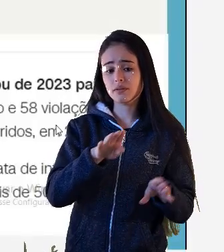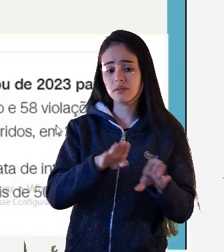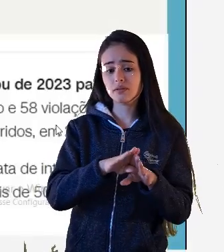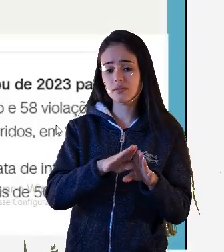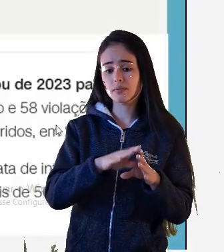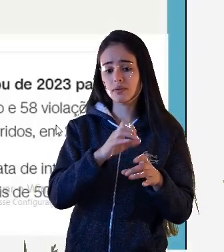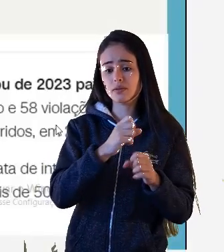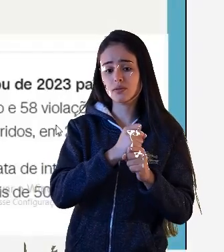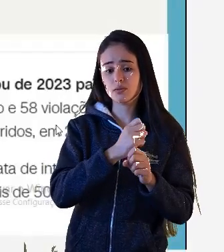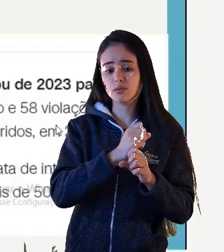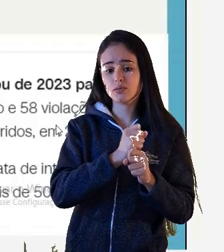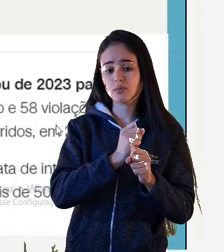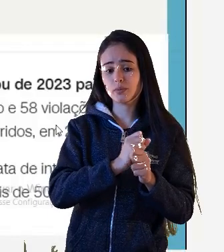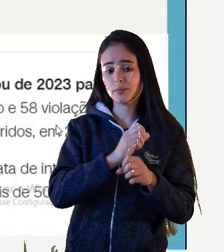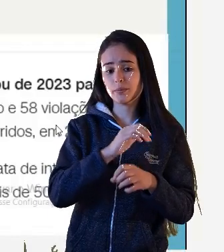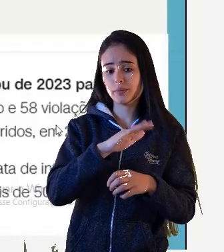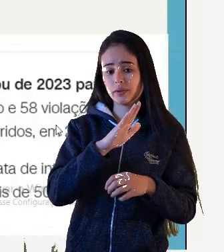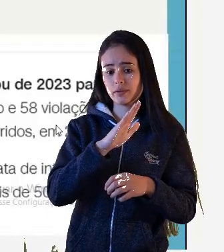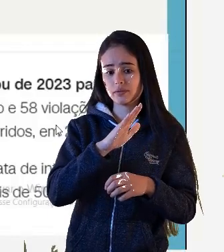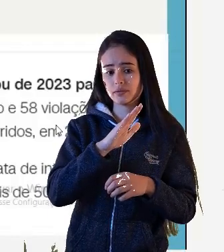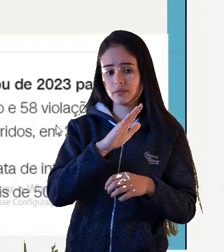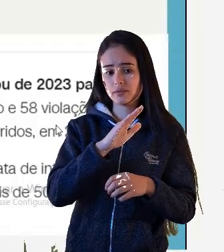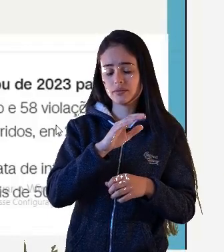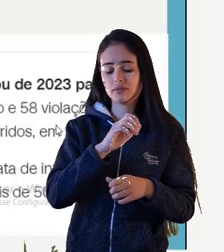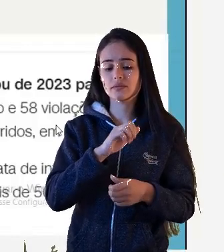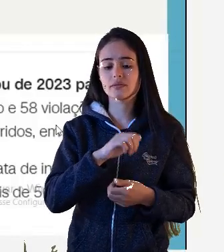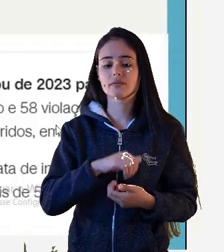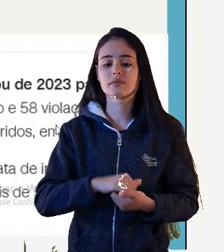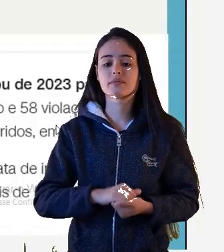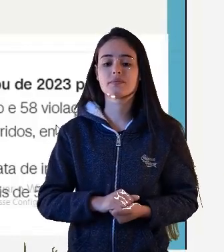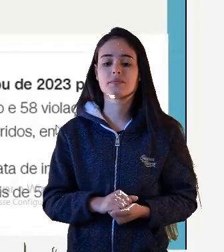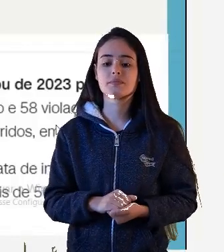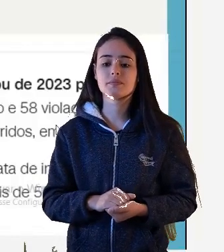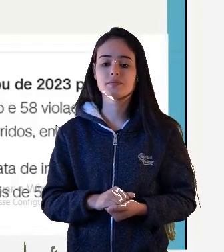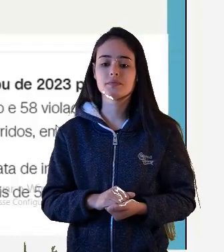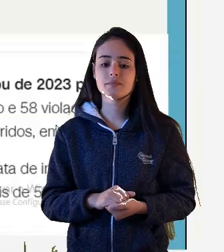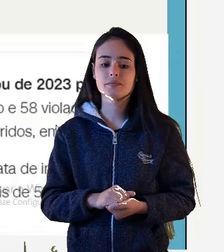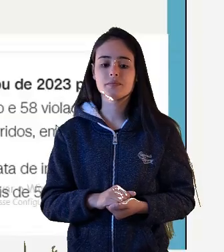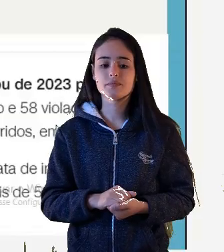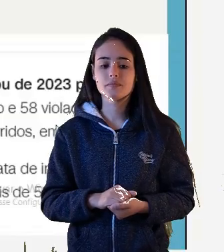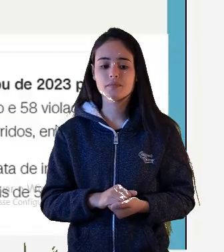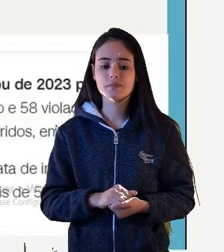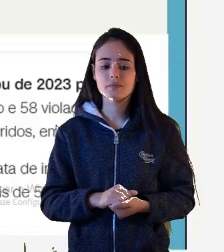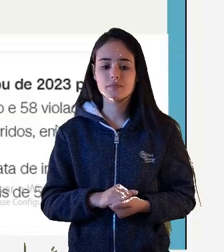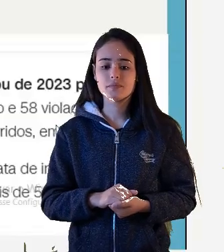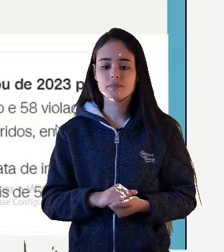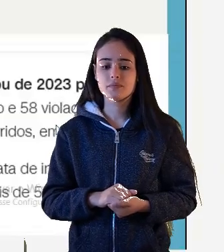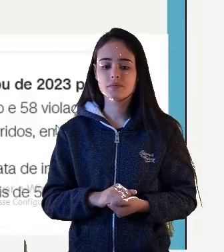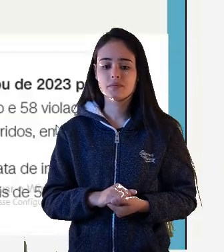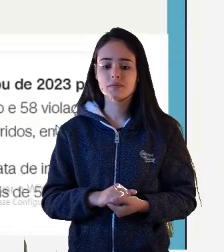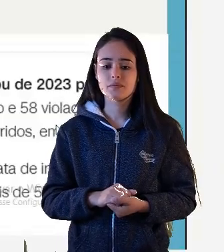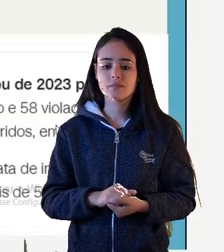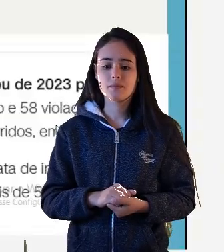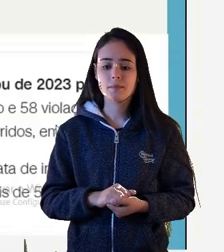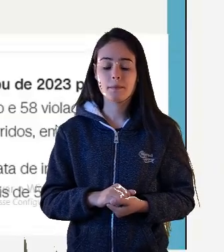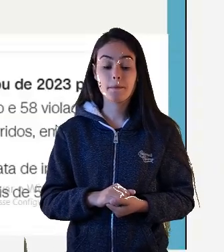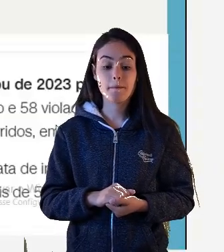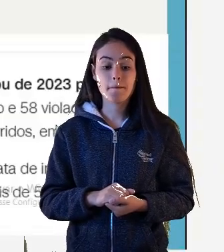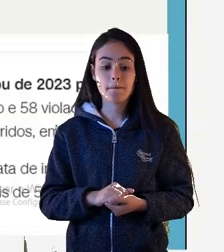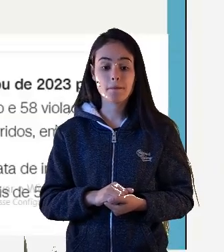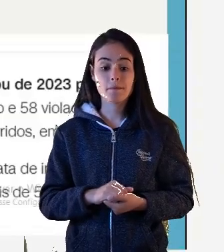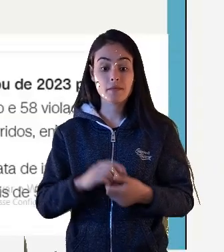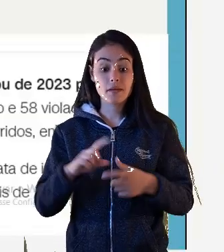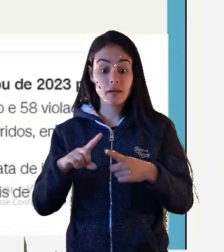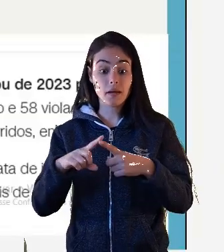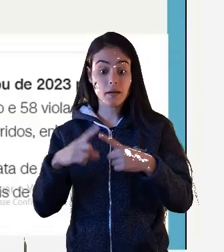aumentou. Os evangélicos também aparecem com destaque quando se trata da intolerância religiosa. Foram 111 registros em 2024, um crescimento de mais